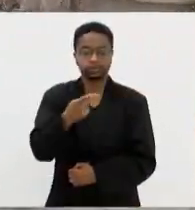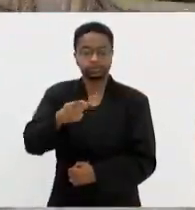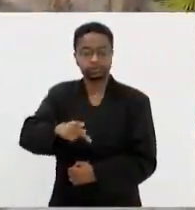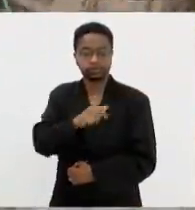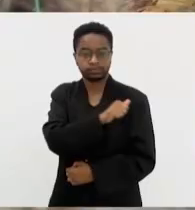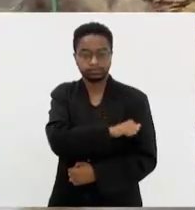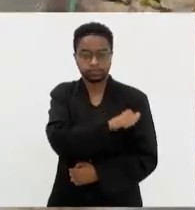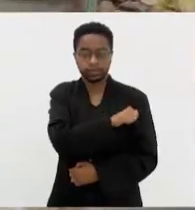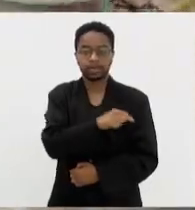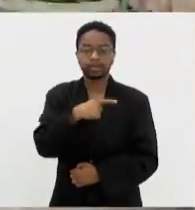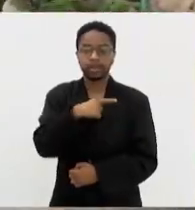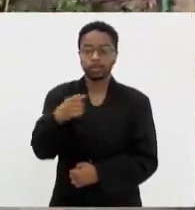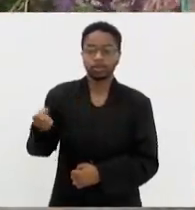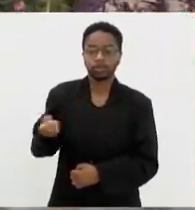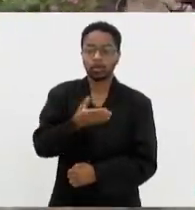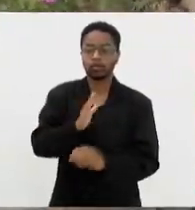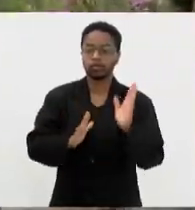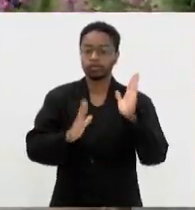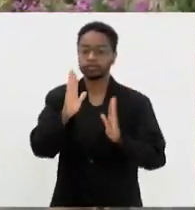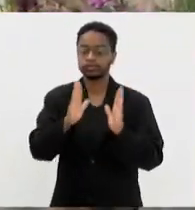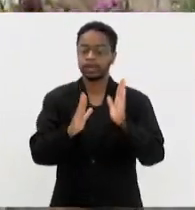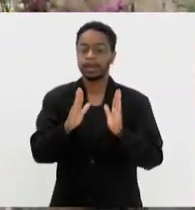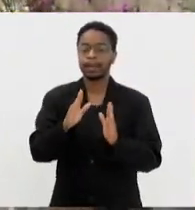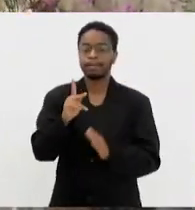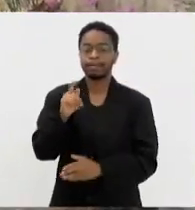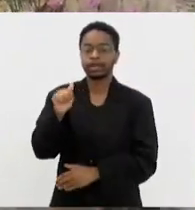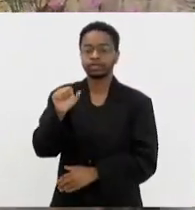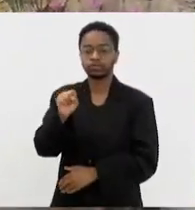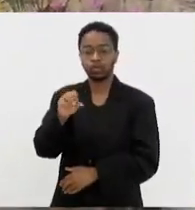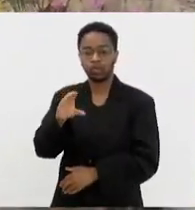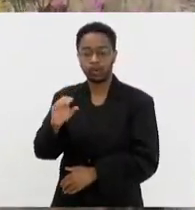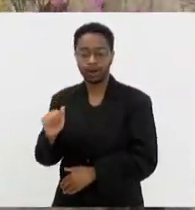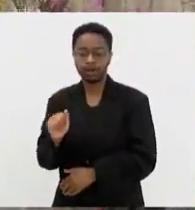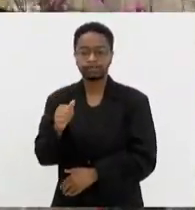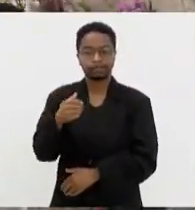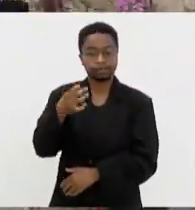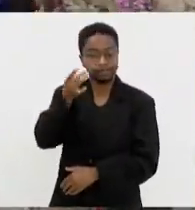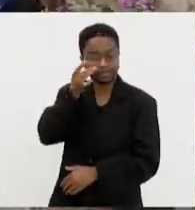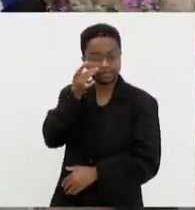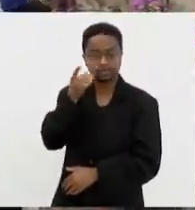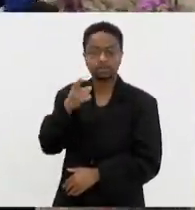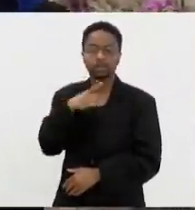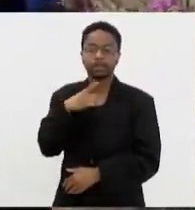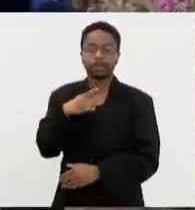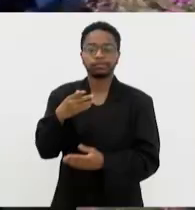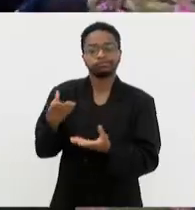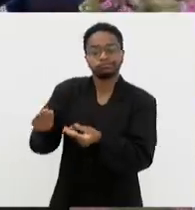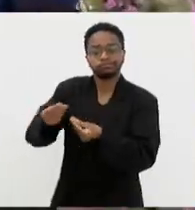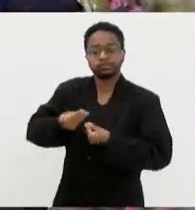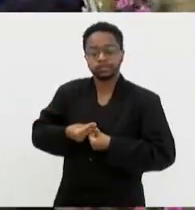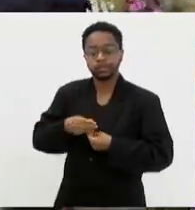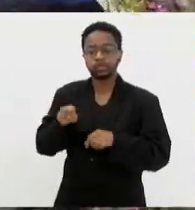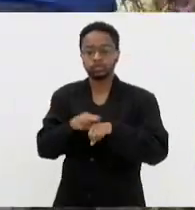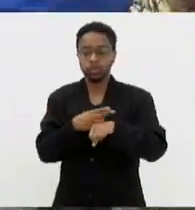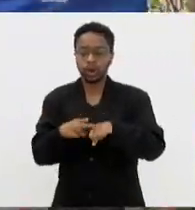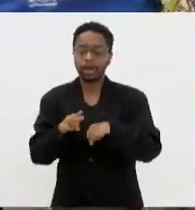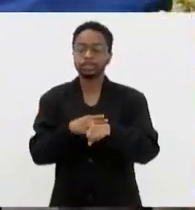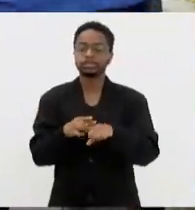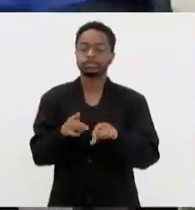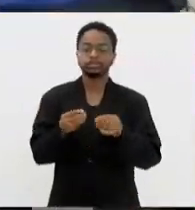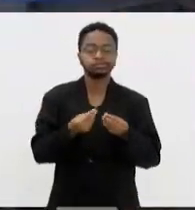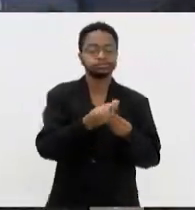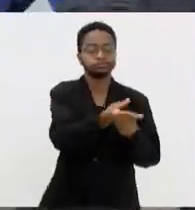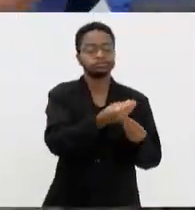estão promovendo mais uma edição da campanha Páscoa Presente. Eles estão arrecadando chocolates, bombons e ovos de Páscoa para